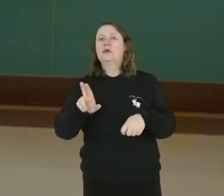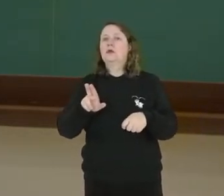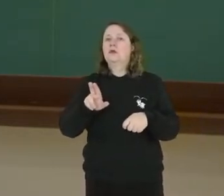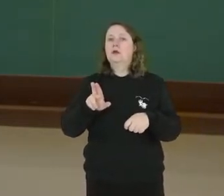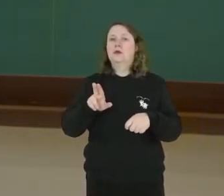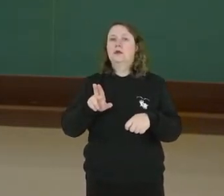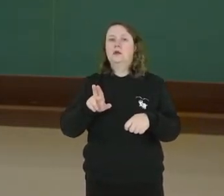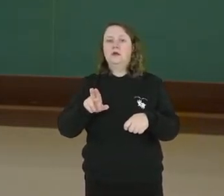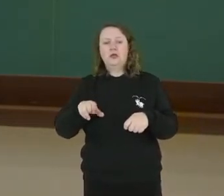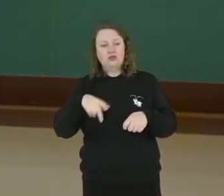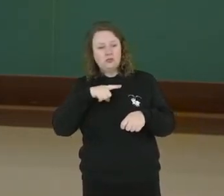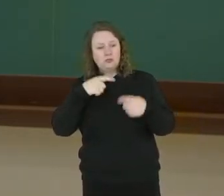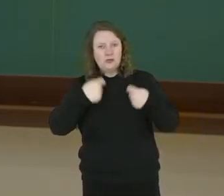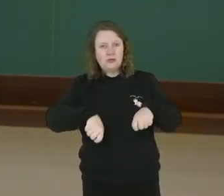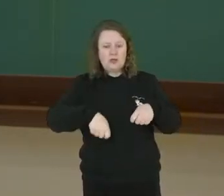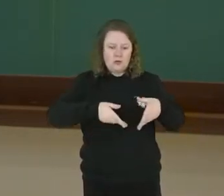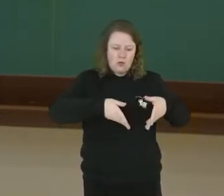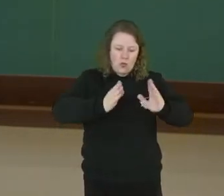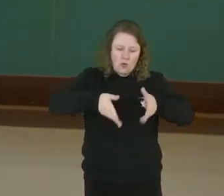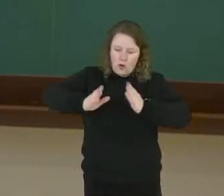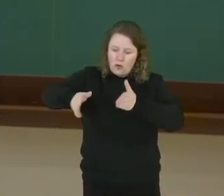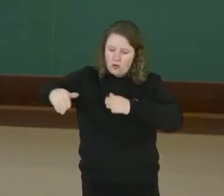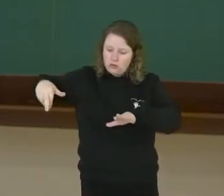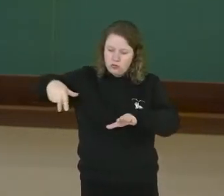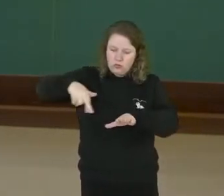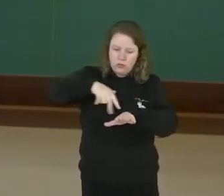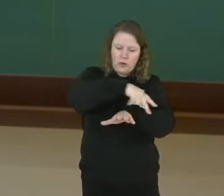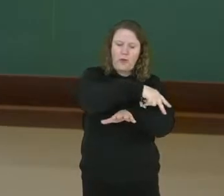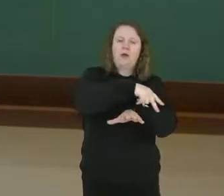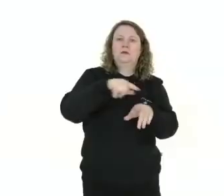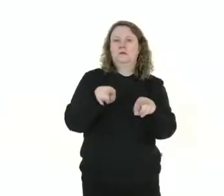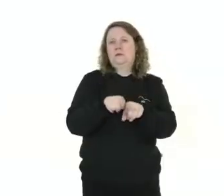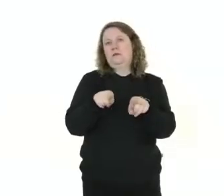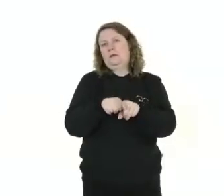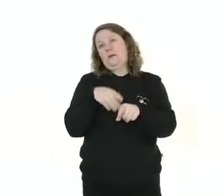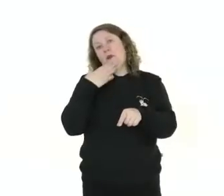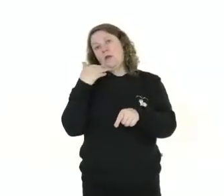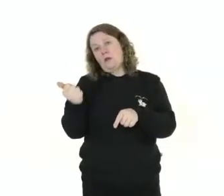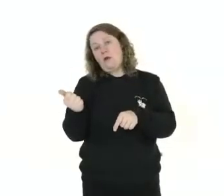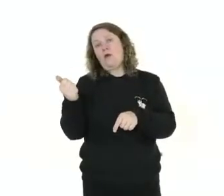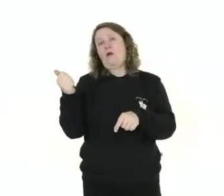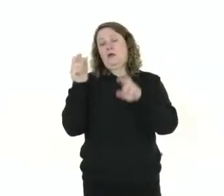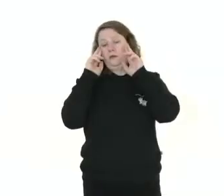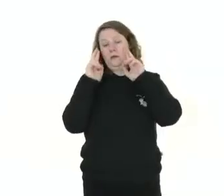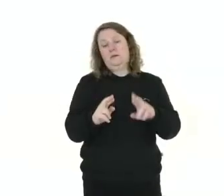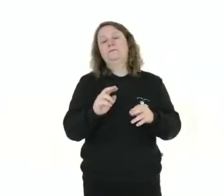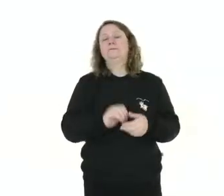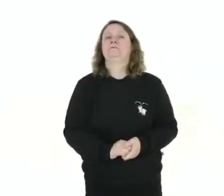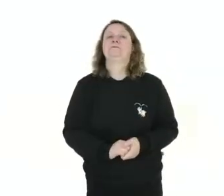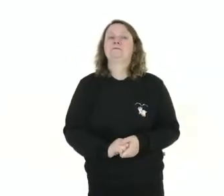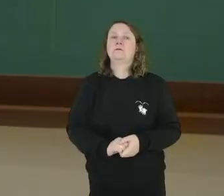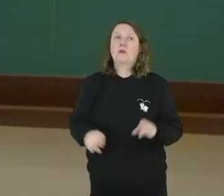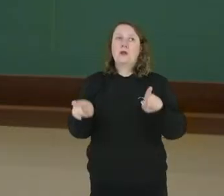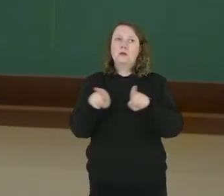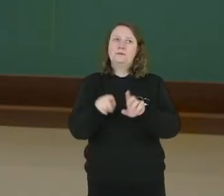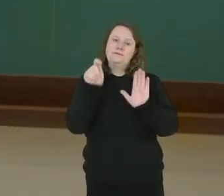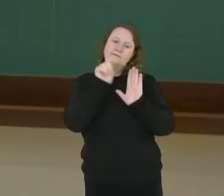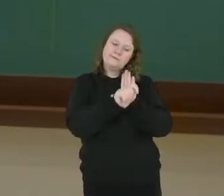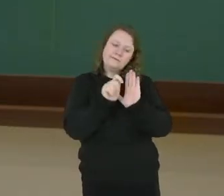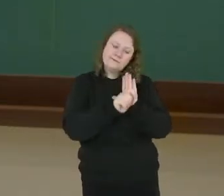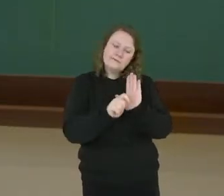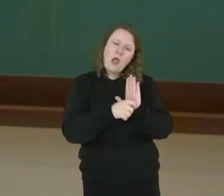uma faixa de pedestre. Estou dando um exemplo aqui, né? Sempre fazer anotações, sempre anotar. O que você acha que é bom,